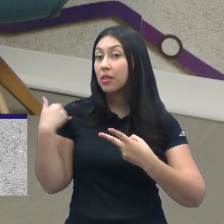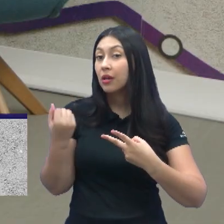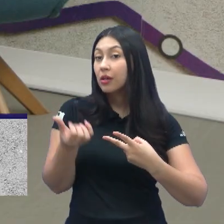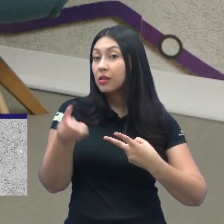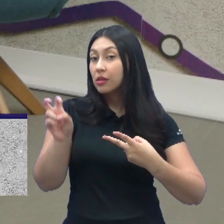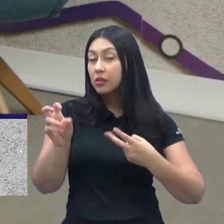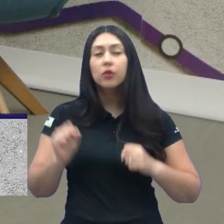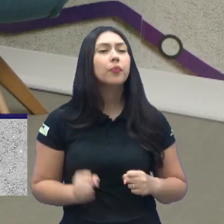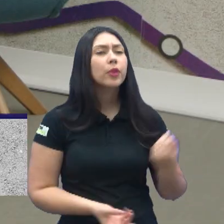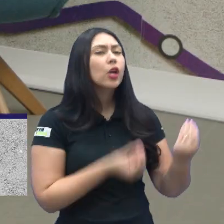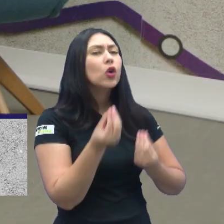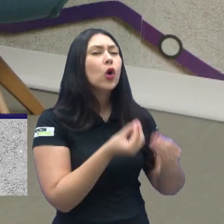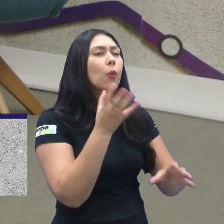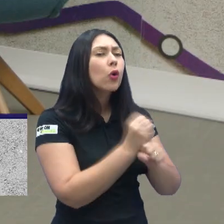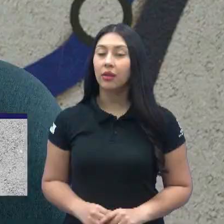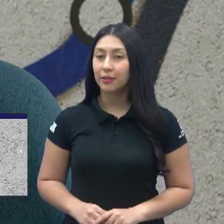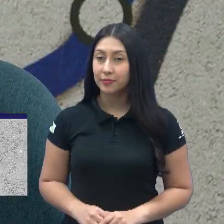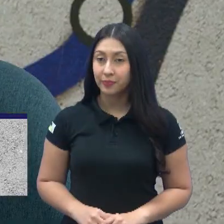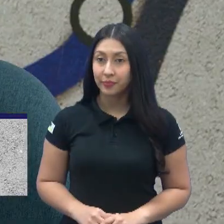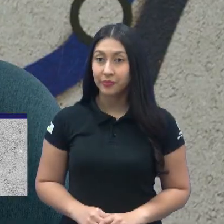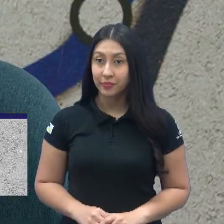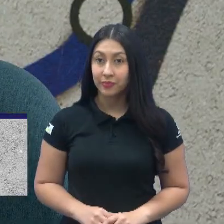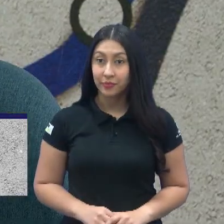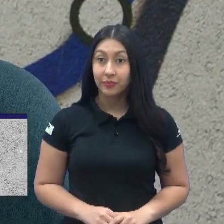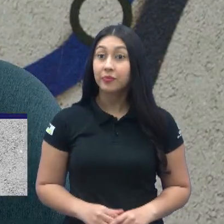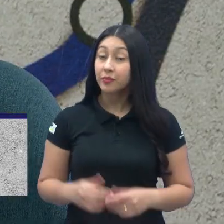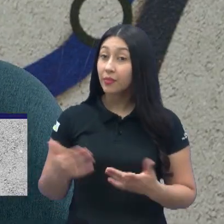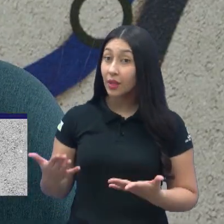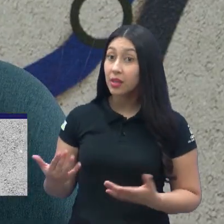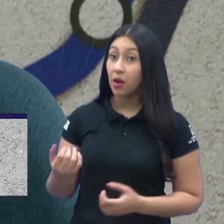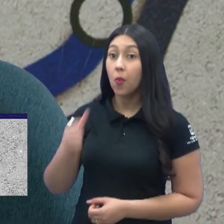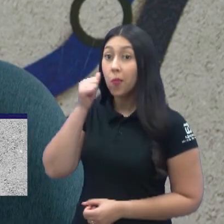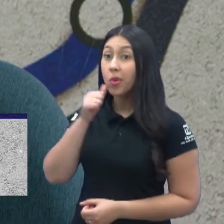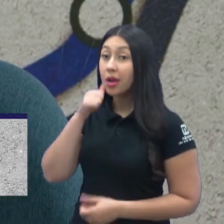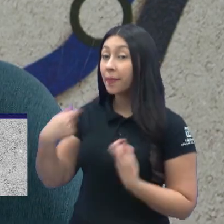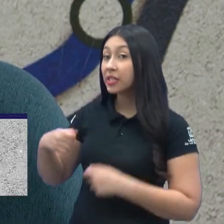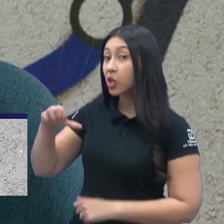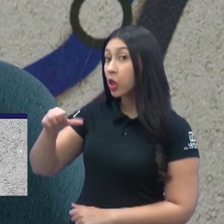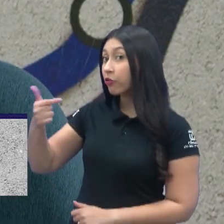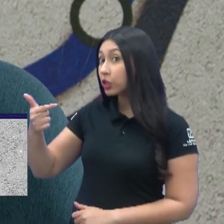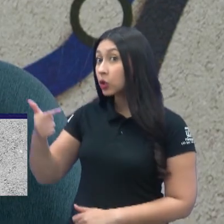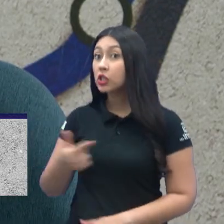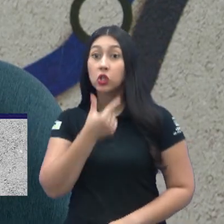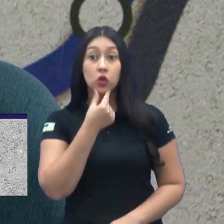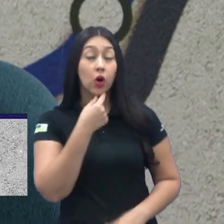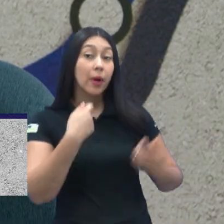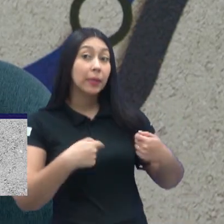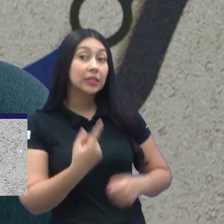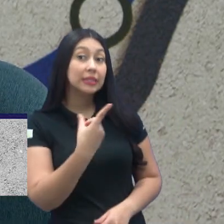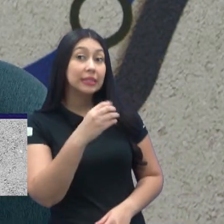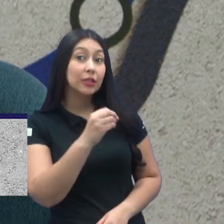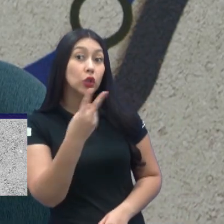como é que ficou, como é que está essa situação hoje? 92 para mulheres e 102 homens. Só que é importante que a mulher tem